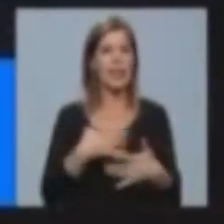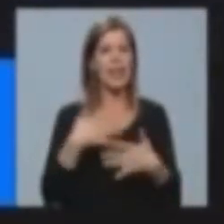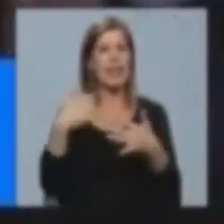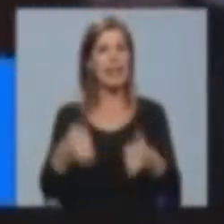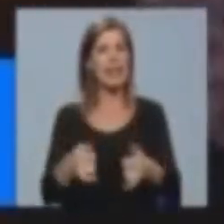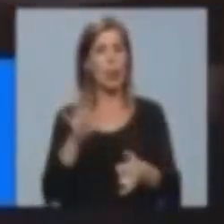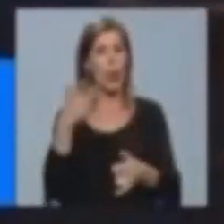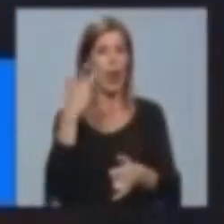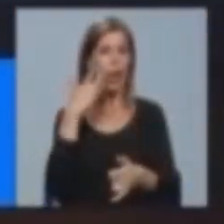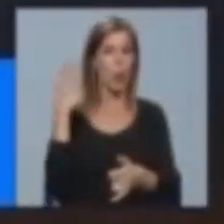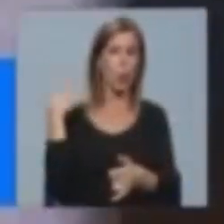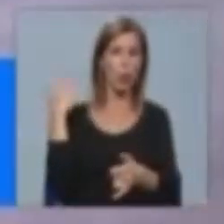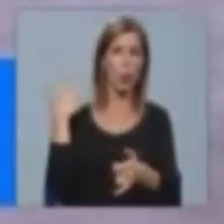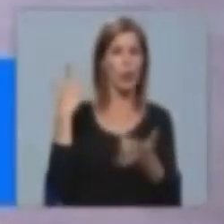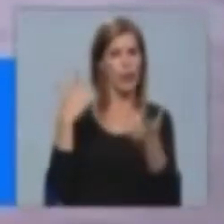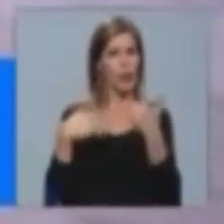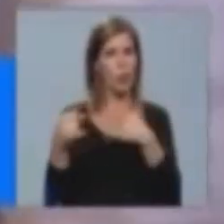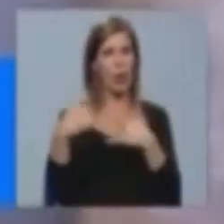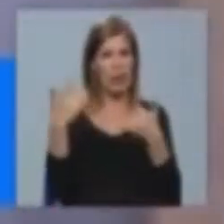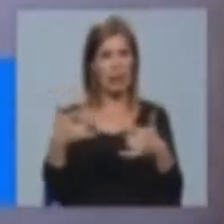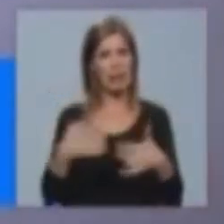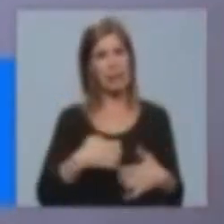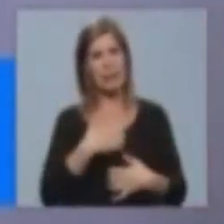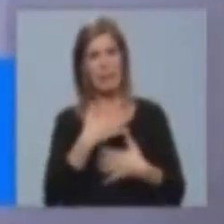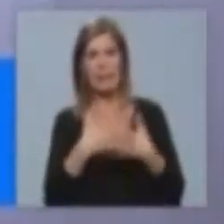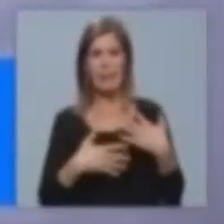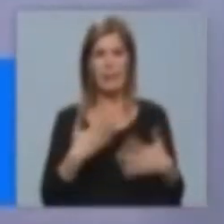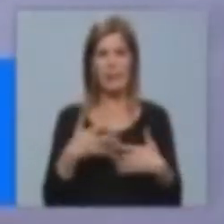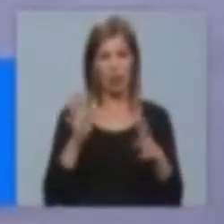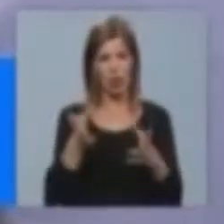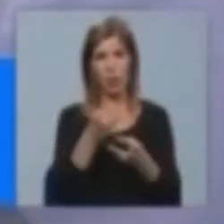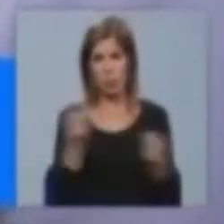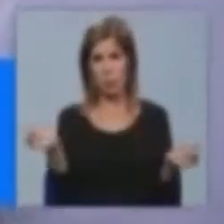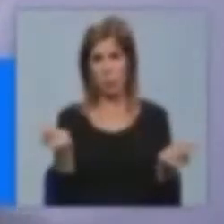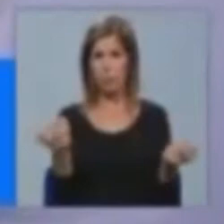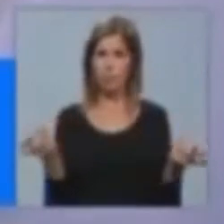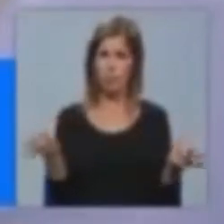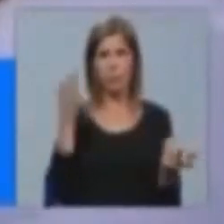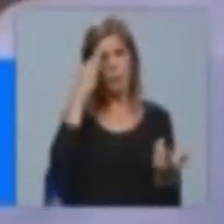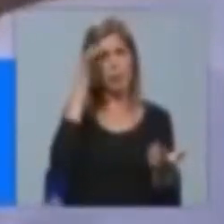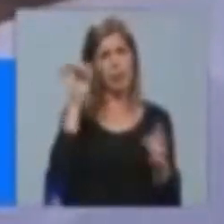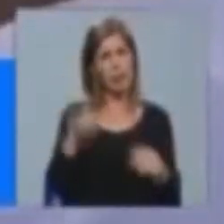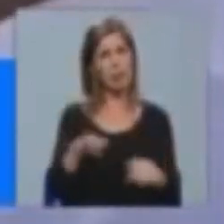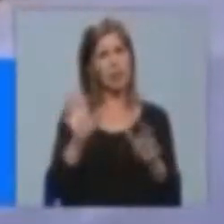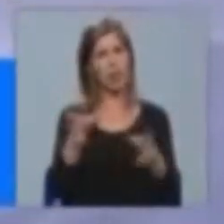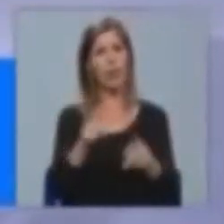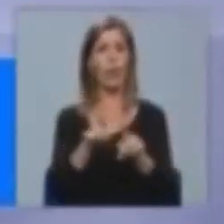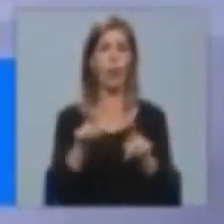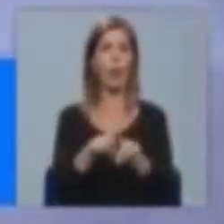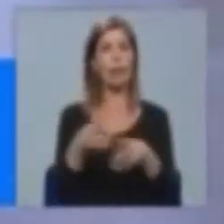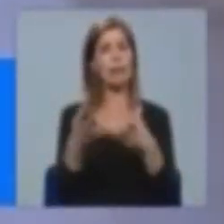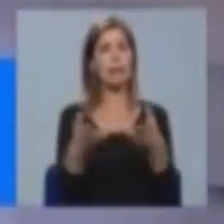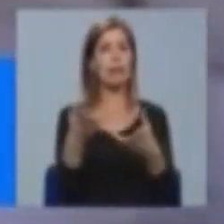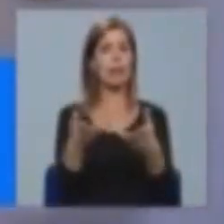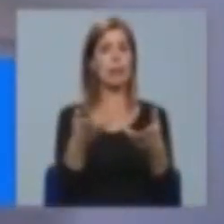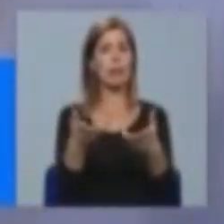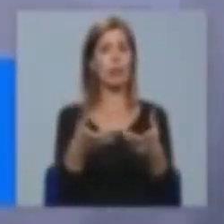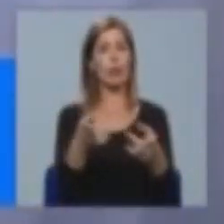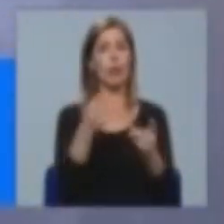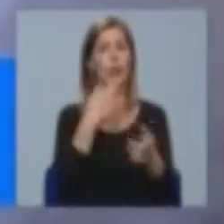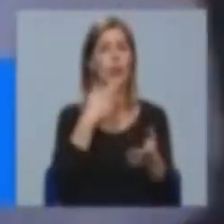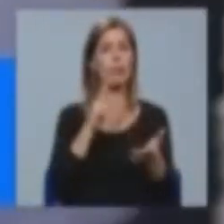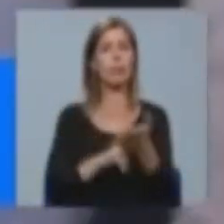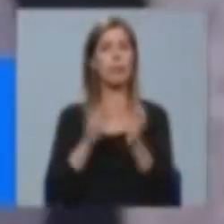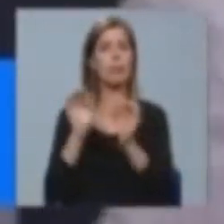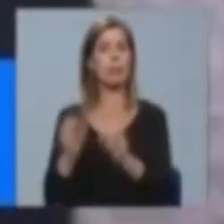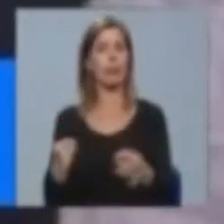de António Costa já foi sanado? Penso que foi mais a babuja, a espuma do que a maré. Portanto, sim, levaram